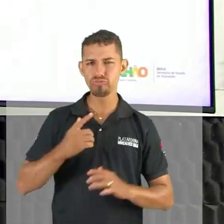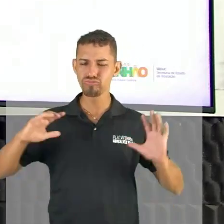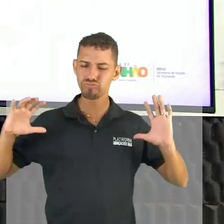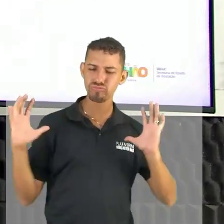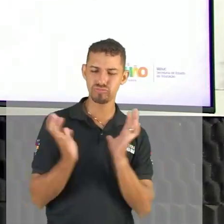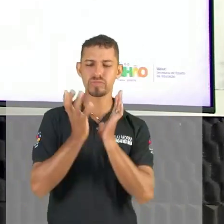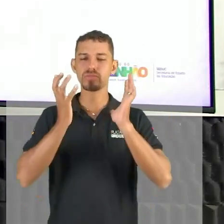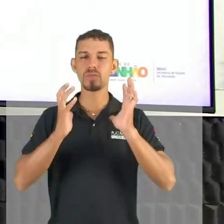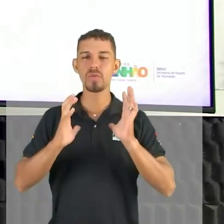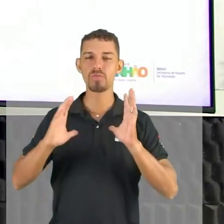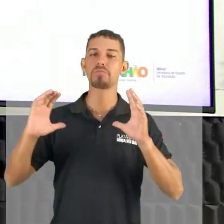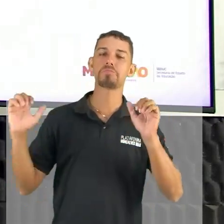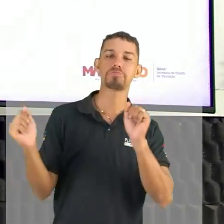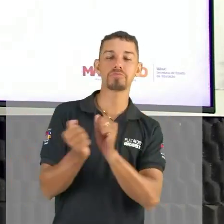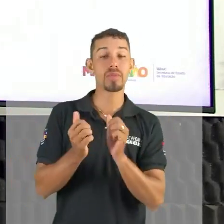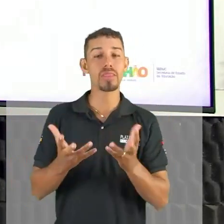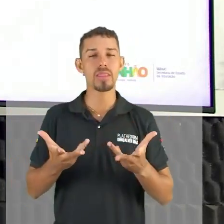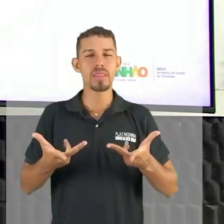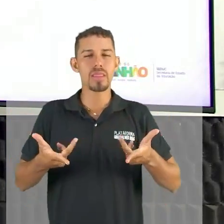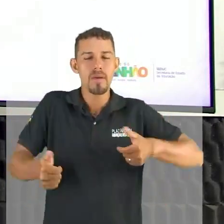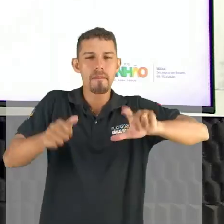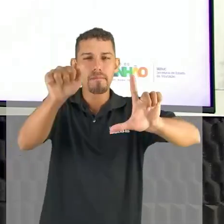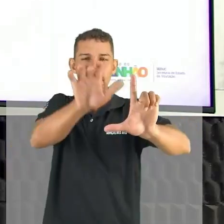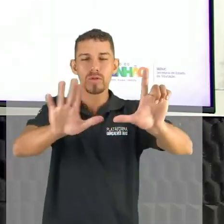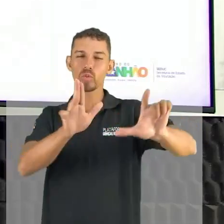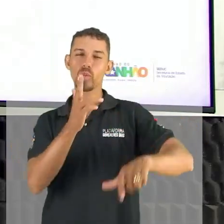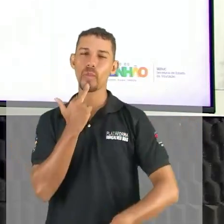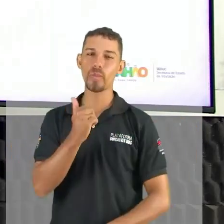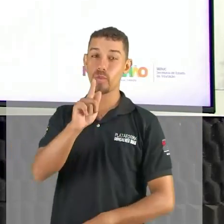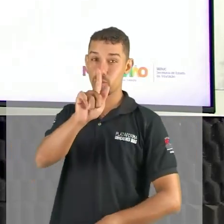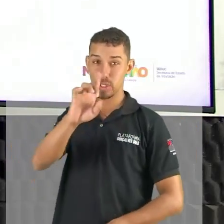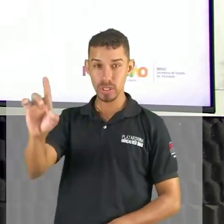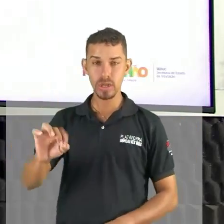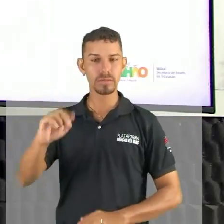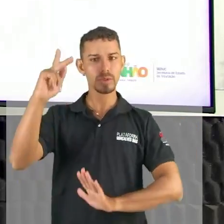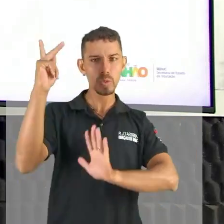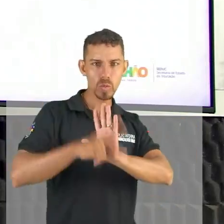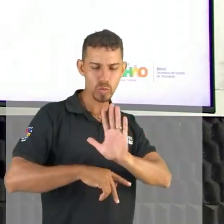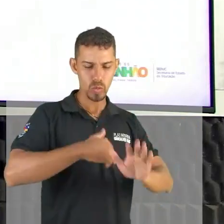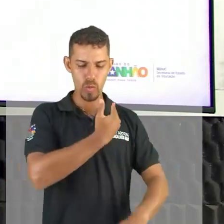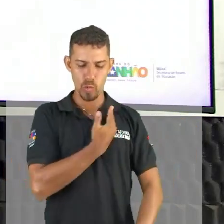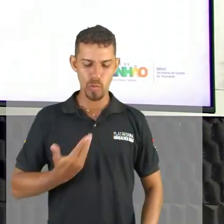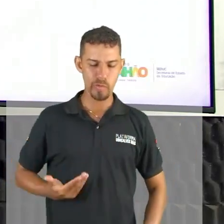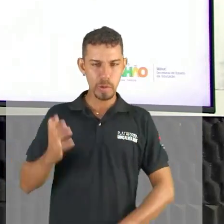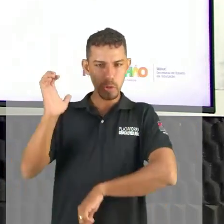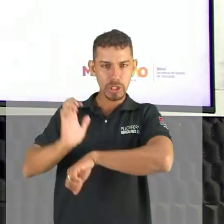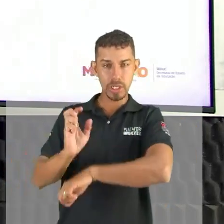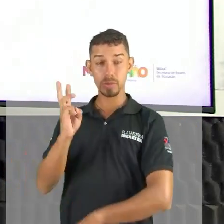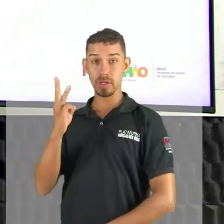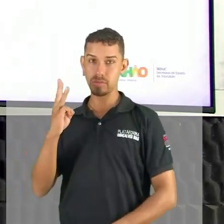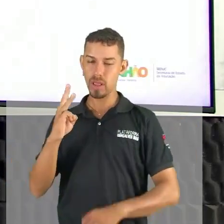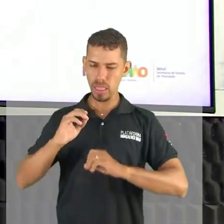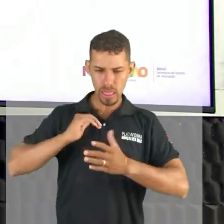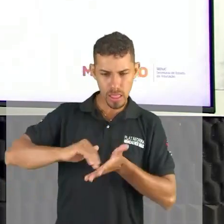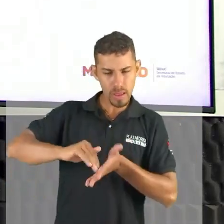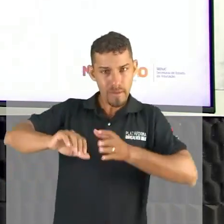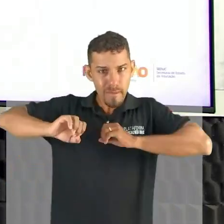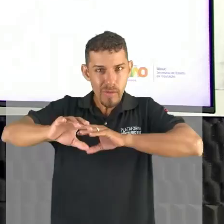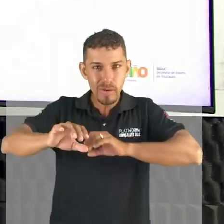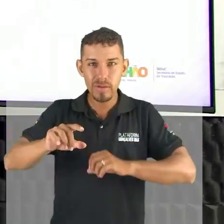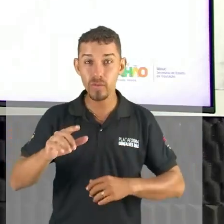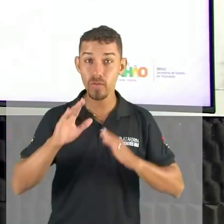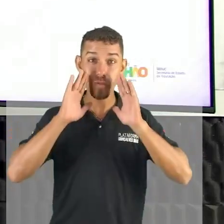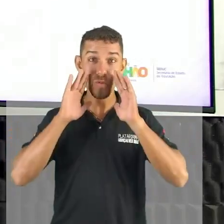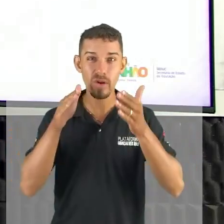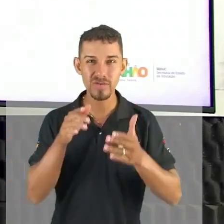Gonçalves Dias. Esse é mais um projeto do Governo do Estado do Maranhão, da Secretaria de Estado da Educação, voltado para vocês. Vocês estão de